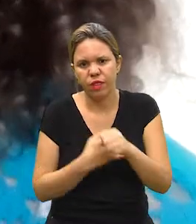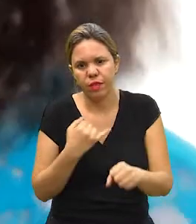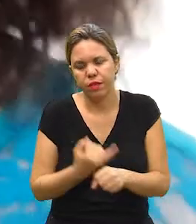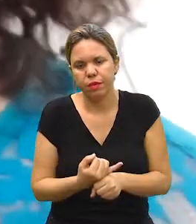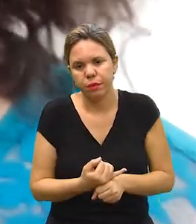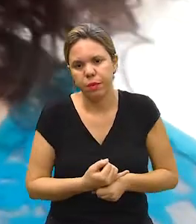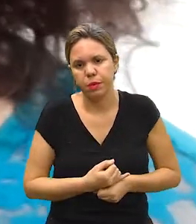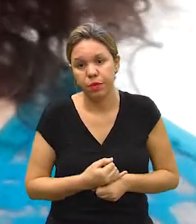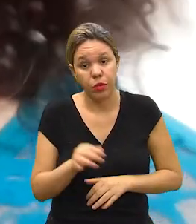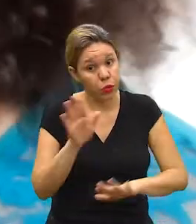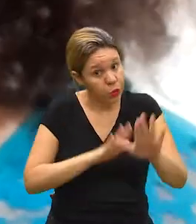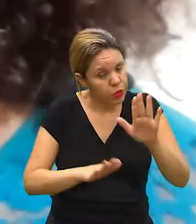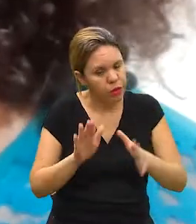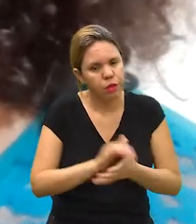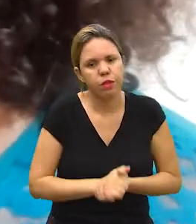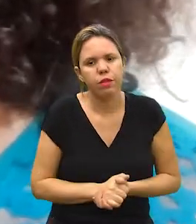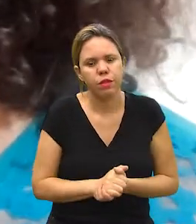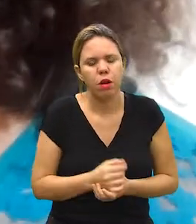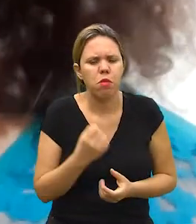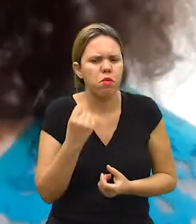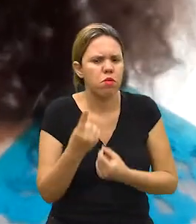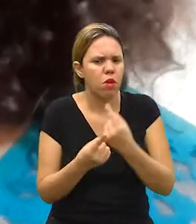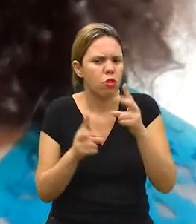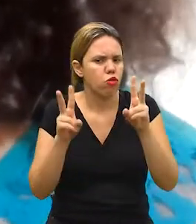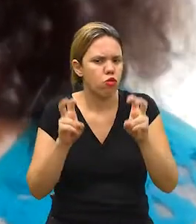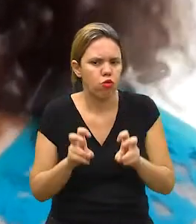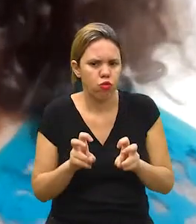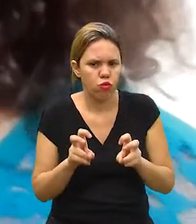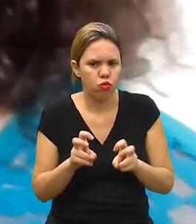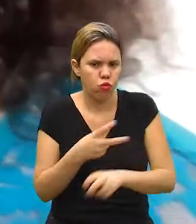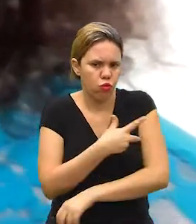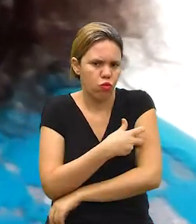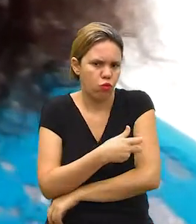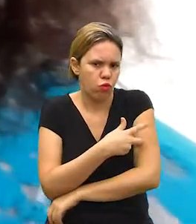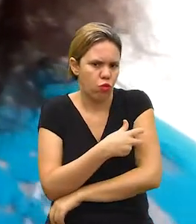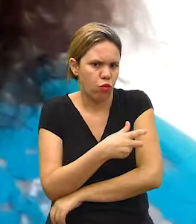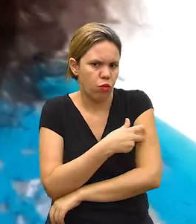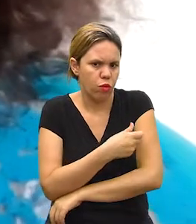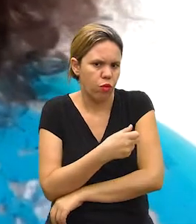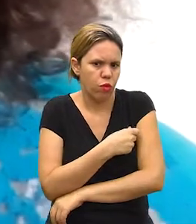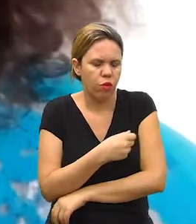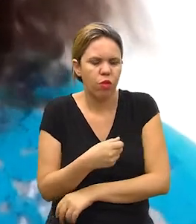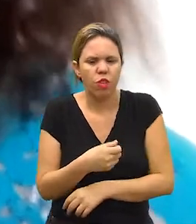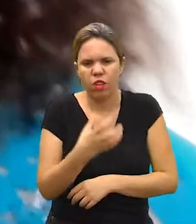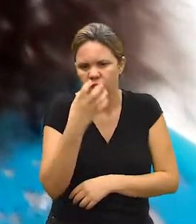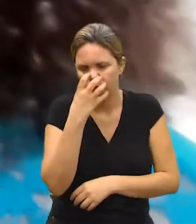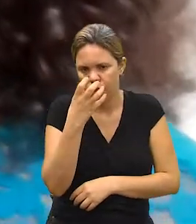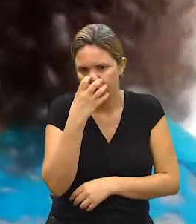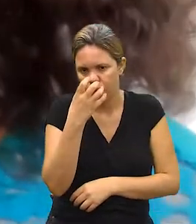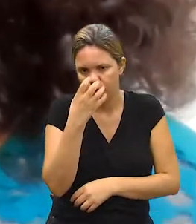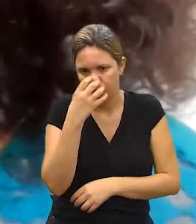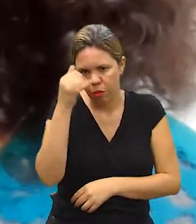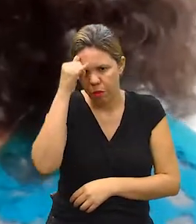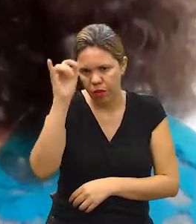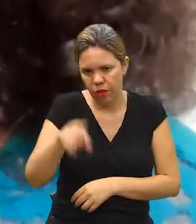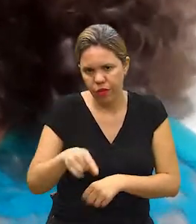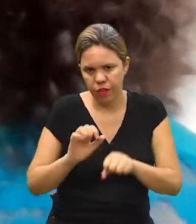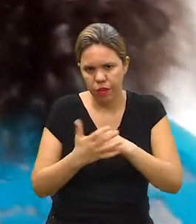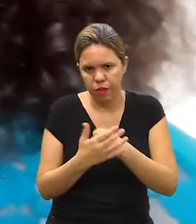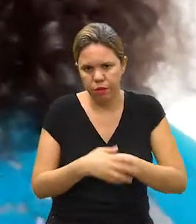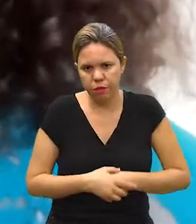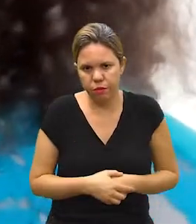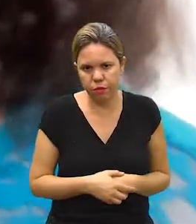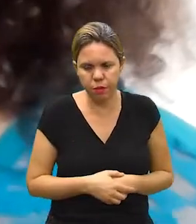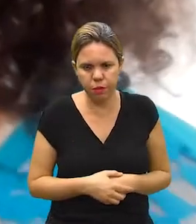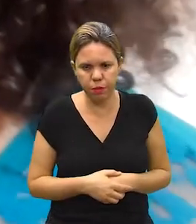internet. Cuidado! Uma delas é sobre o uso de vacinas aplicadas em cachorros para combater o